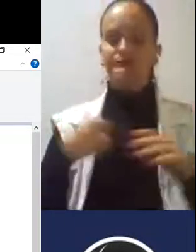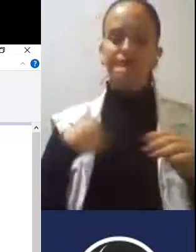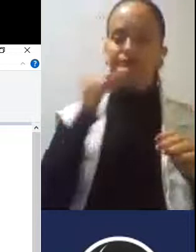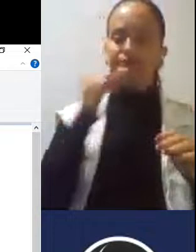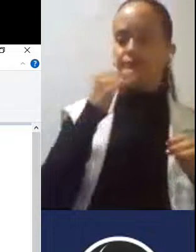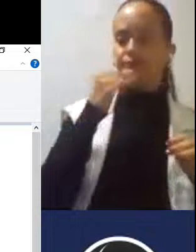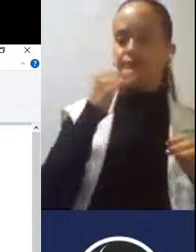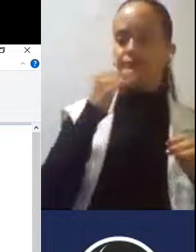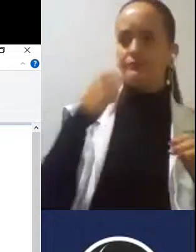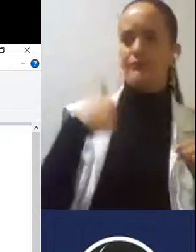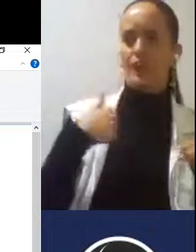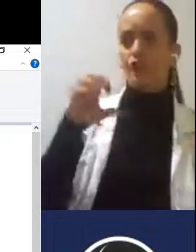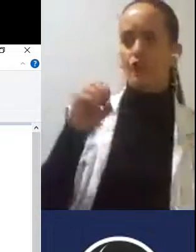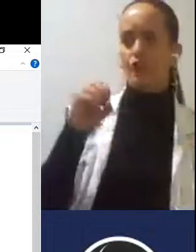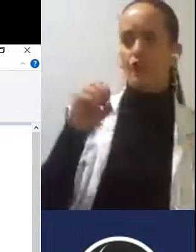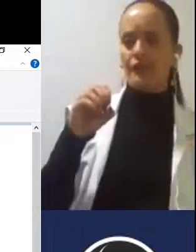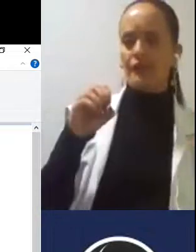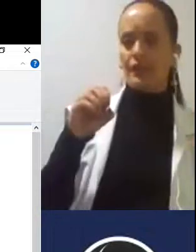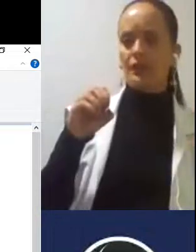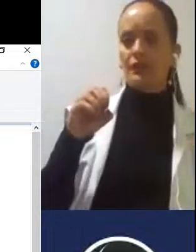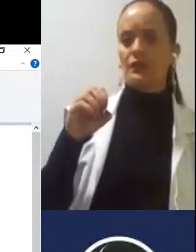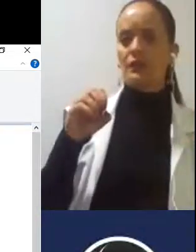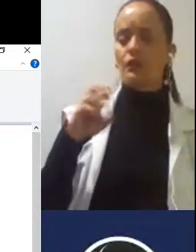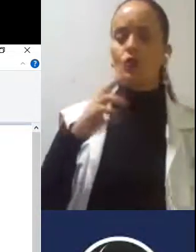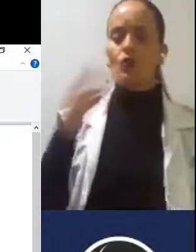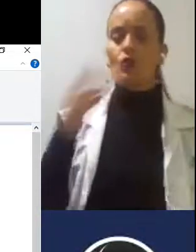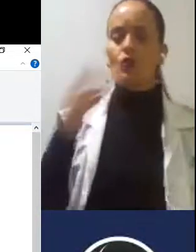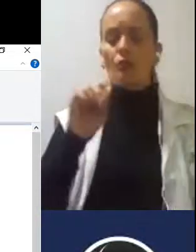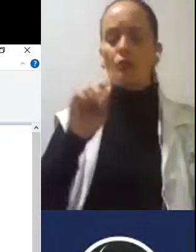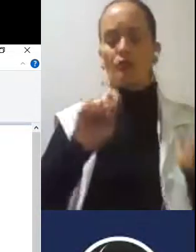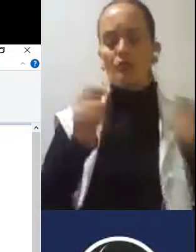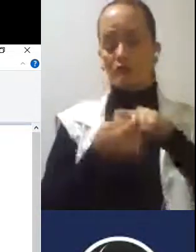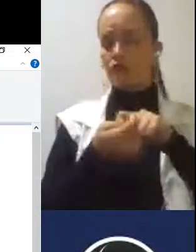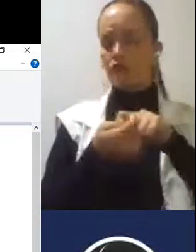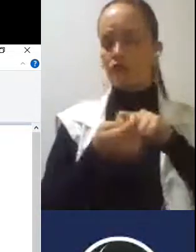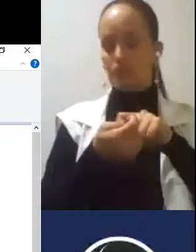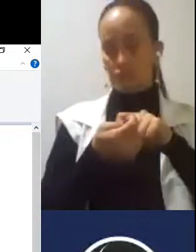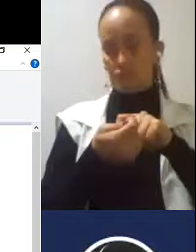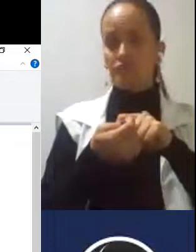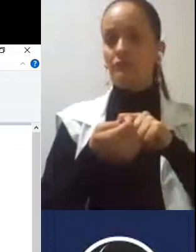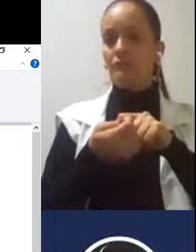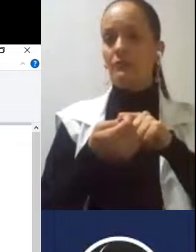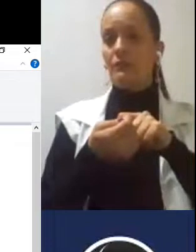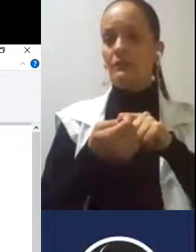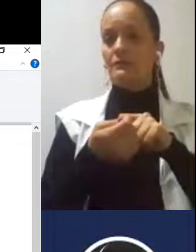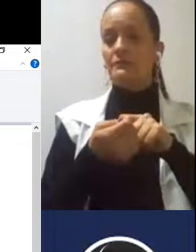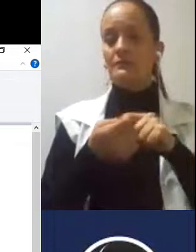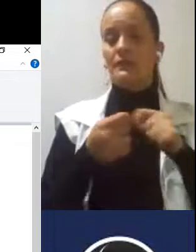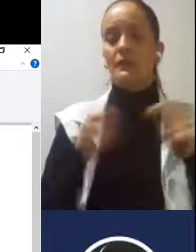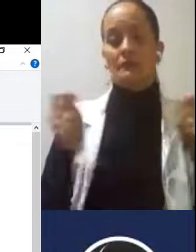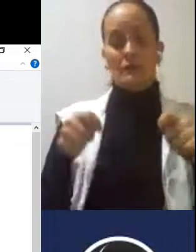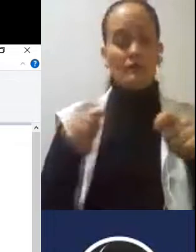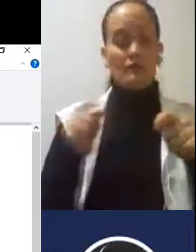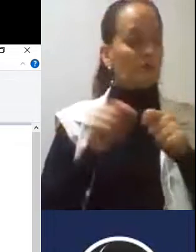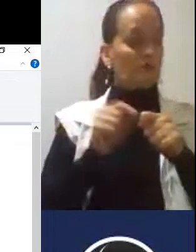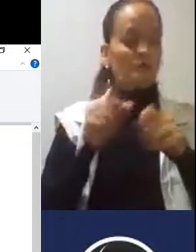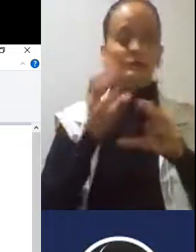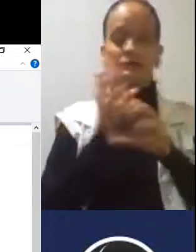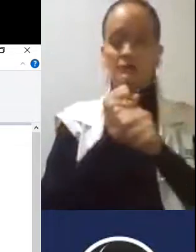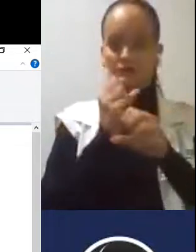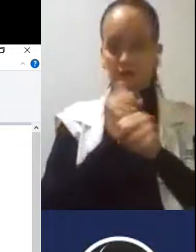é que eu faço para poder achar o valor em ampere, que é a unidade padrão de corrente? Basta você fazer o inverso. Então, se